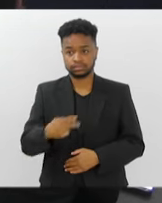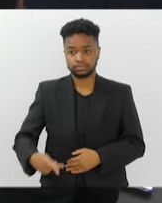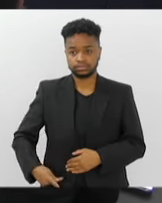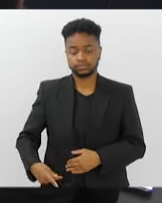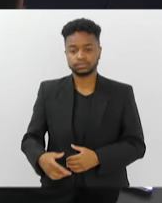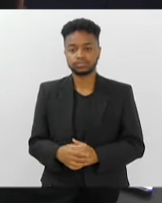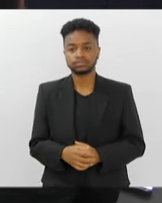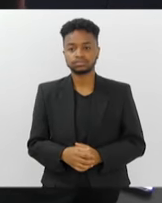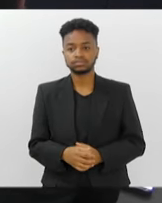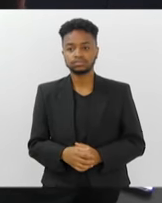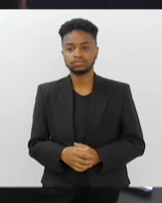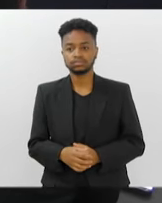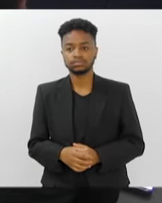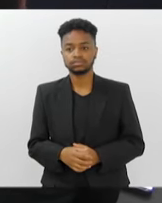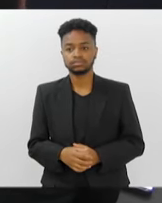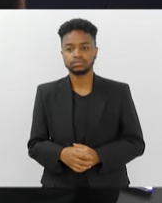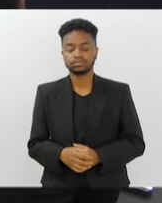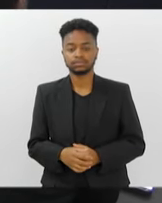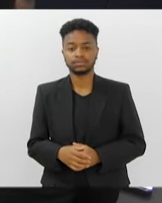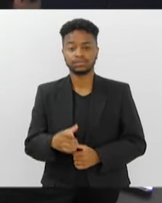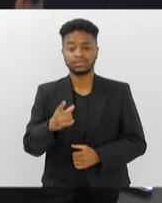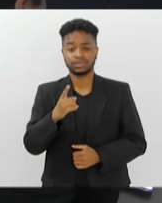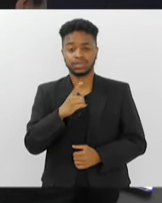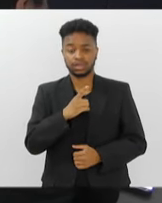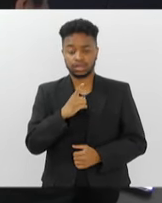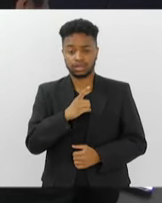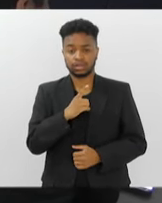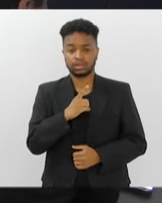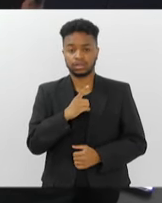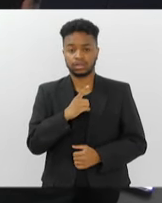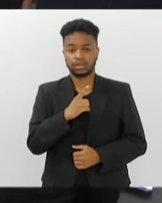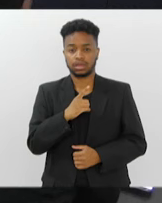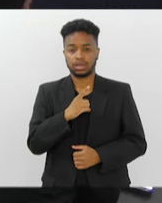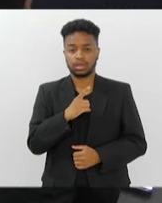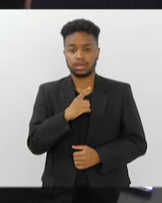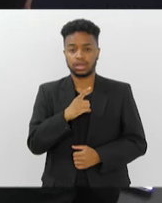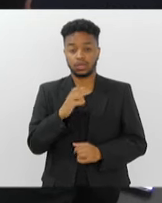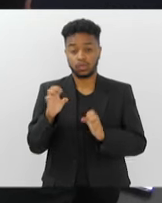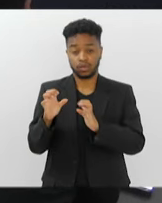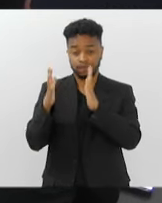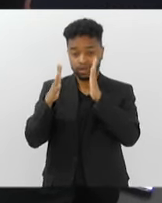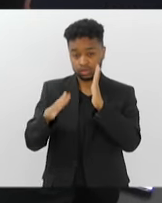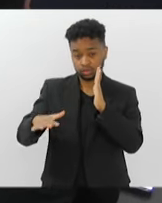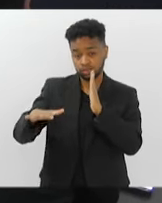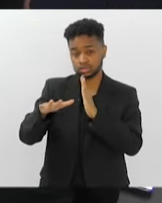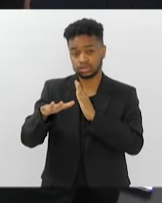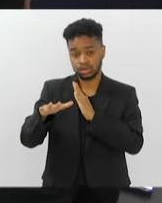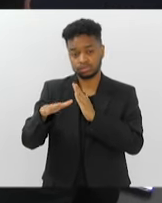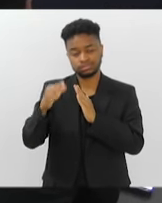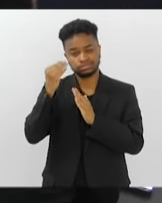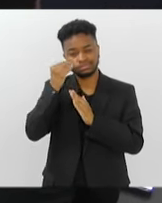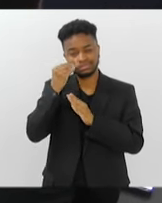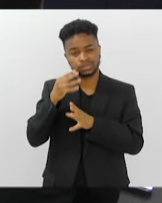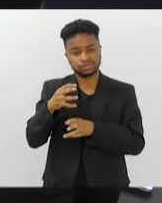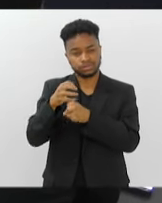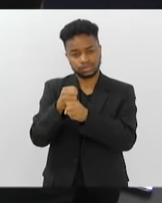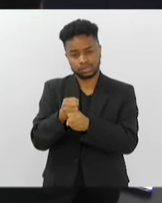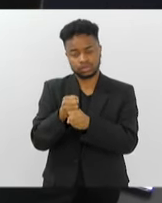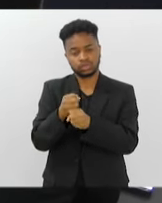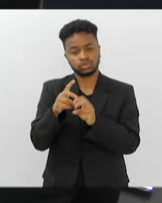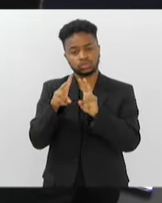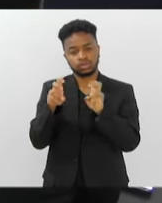Presidente nós um processo pro evento inteiro até para calcular questão de